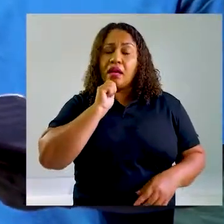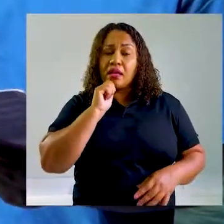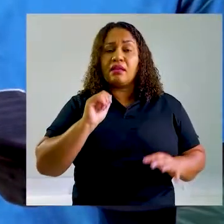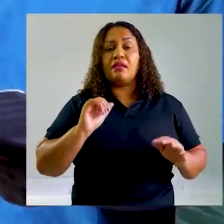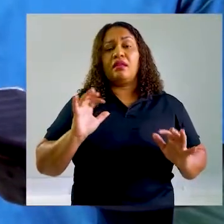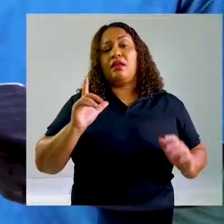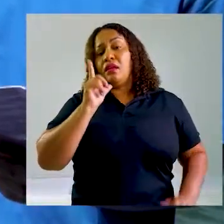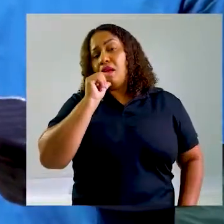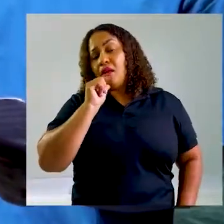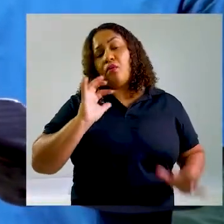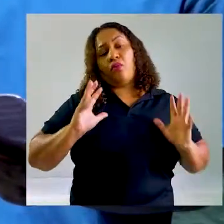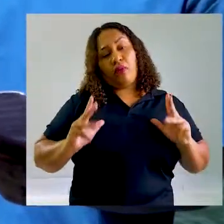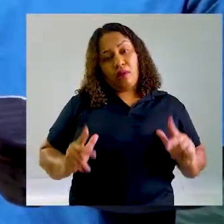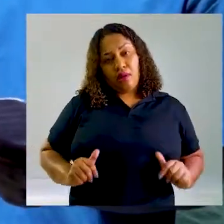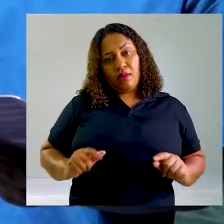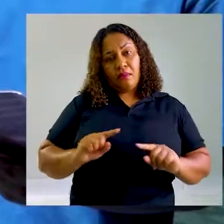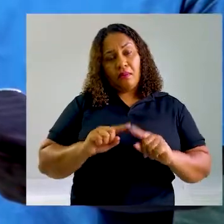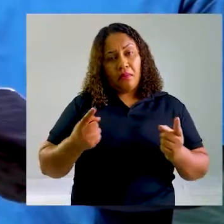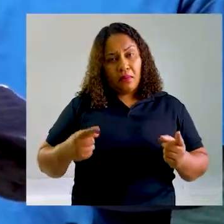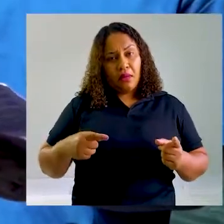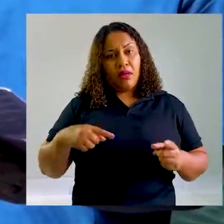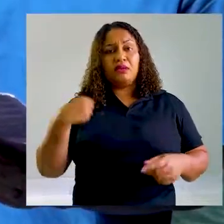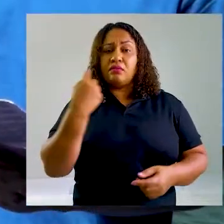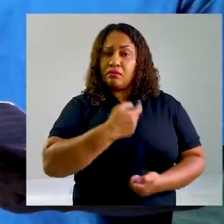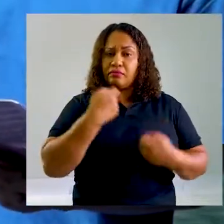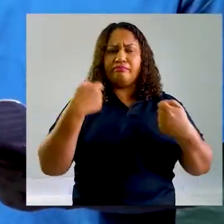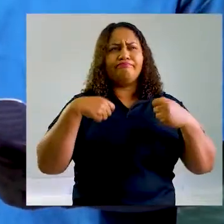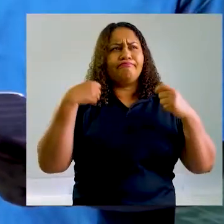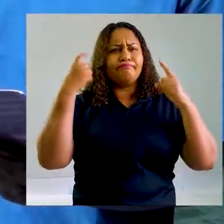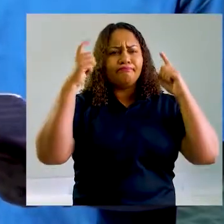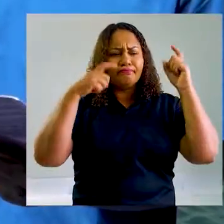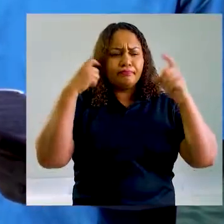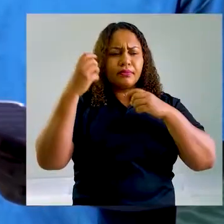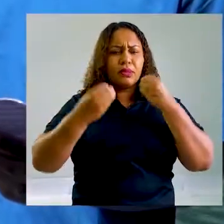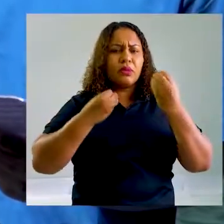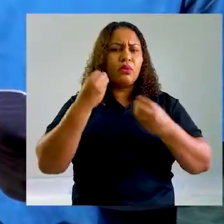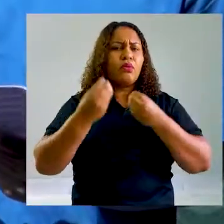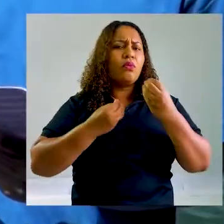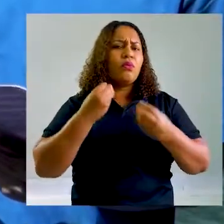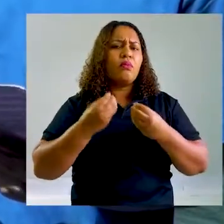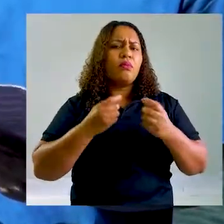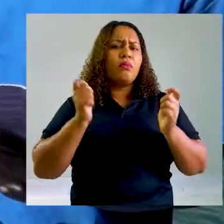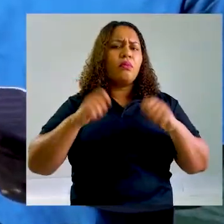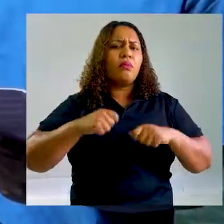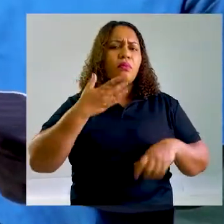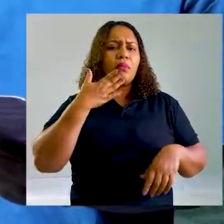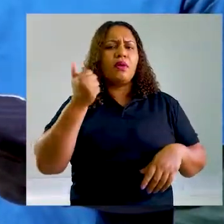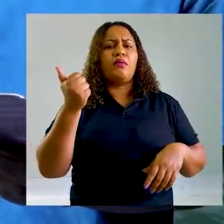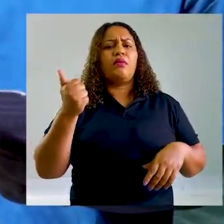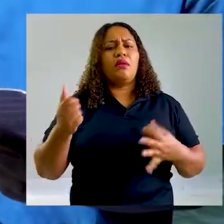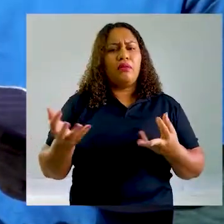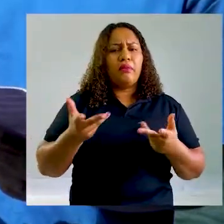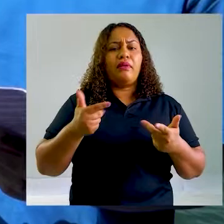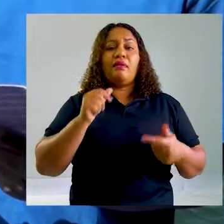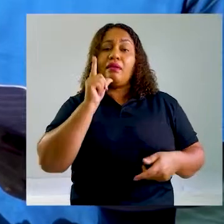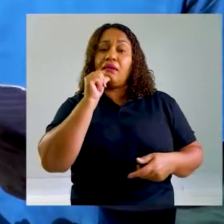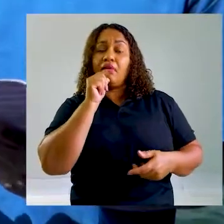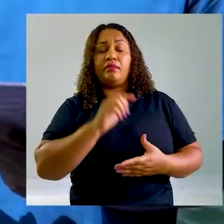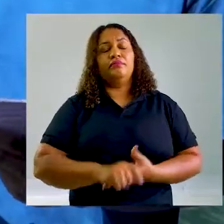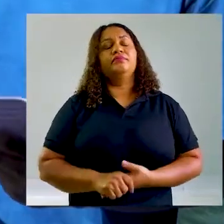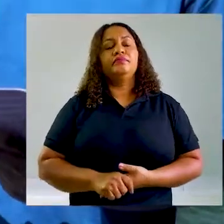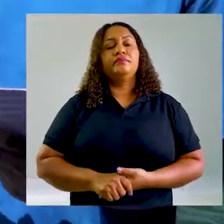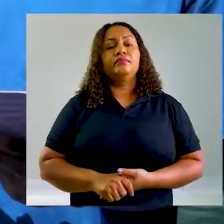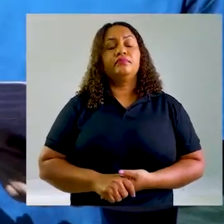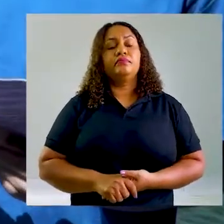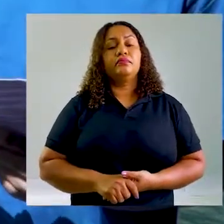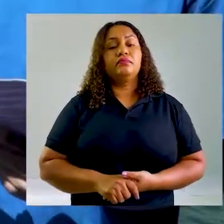ainda, tá? Mas merecem preocupação também, para a gente acompanhar como está, né, a evolução dessas bacias. A